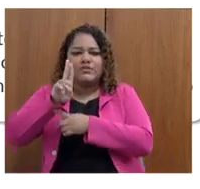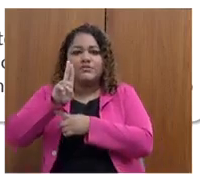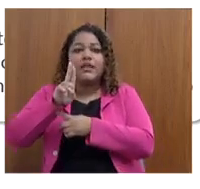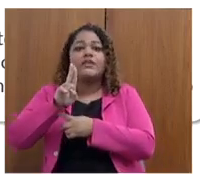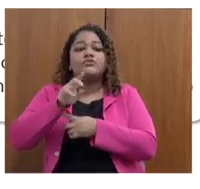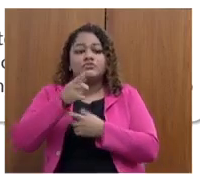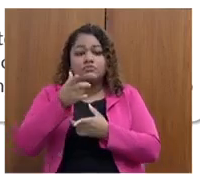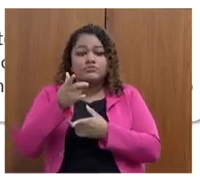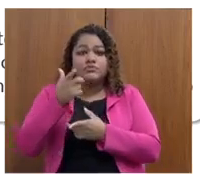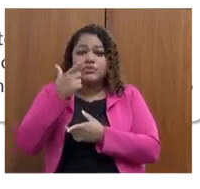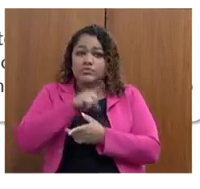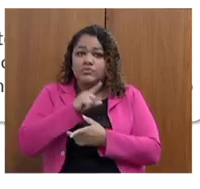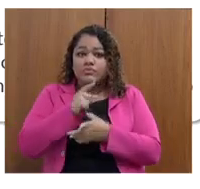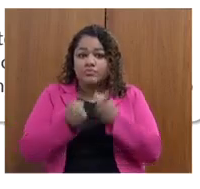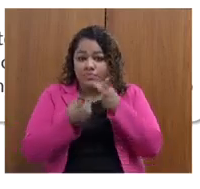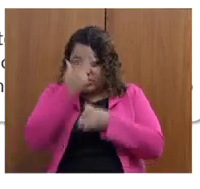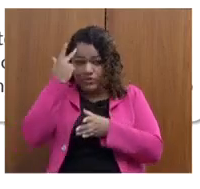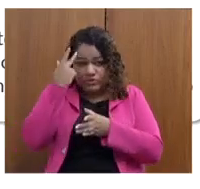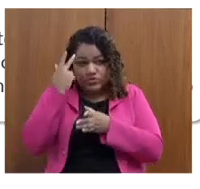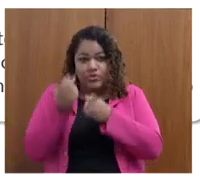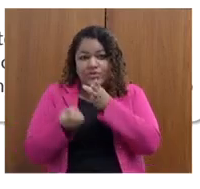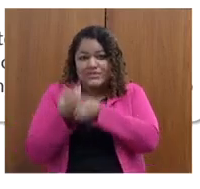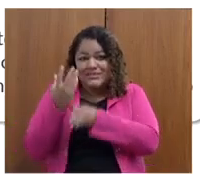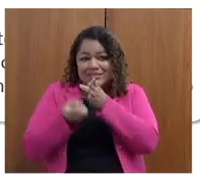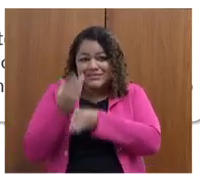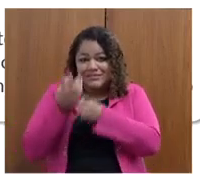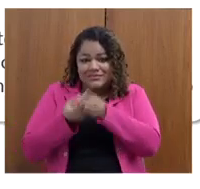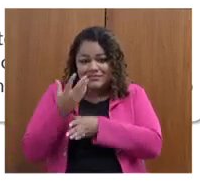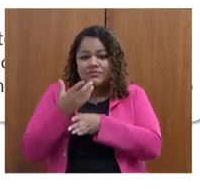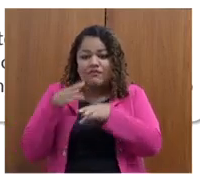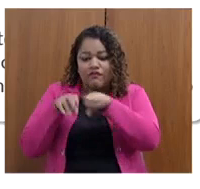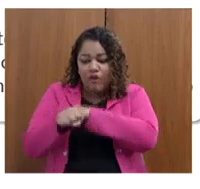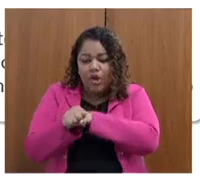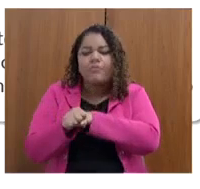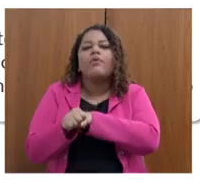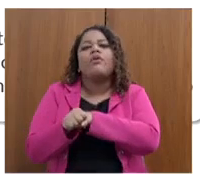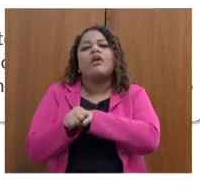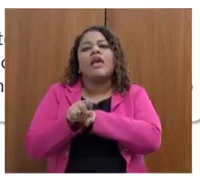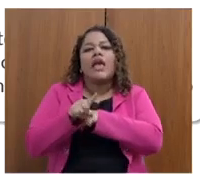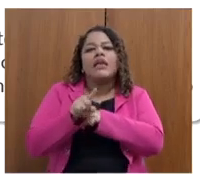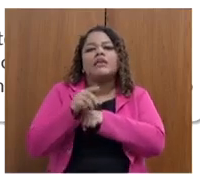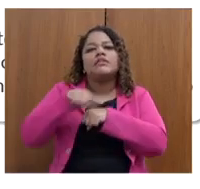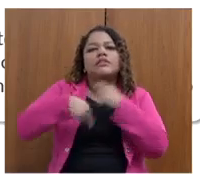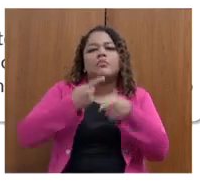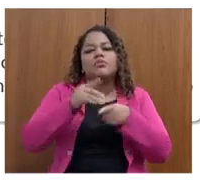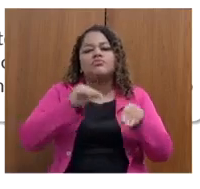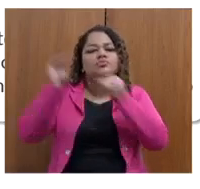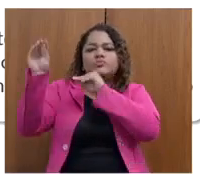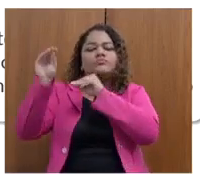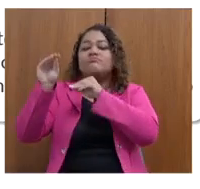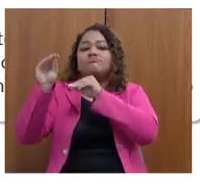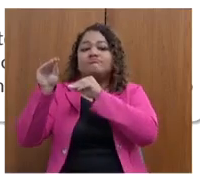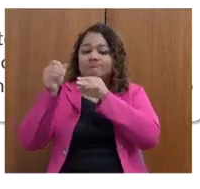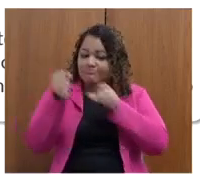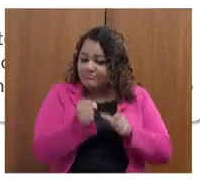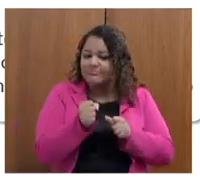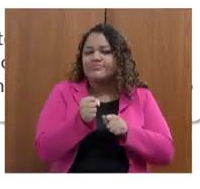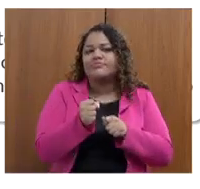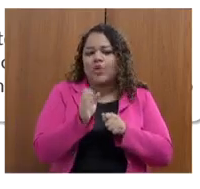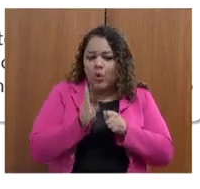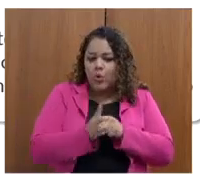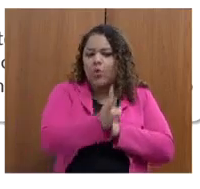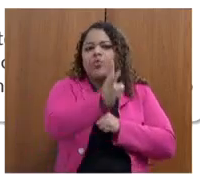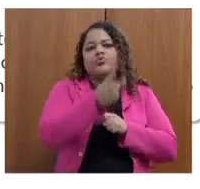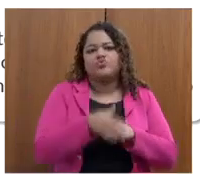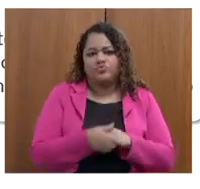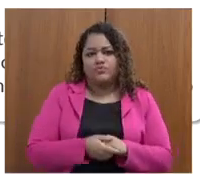e a integração de negócios inovadores e soluções tecnológicas com a gestão pública Existem várias dores